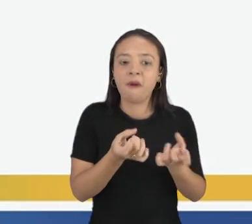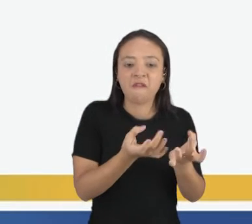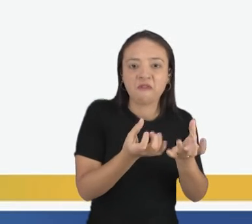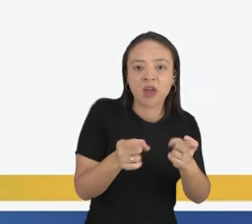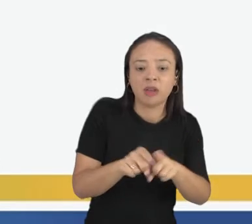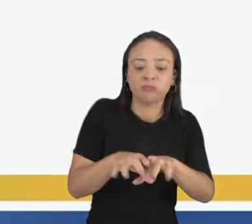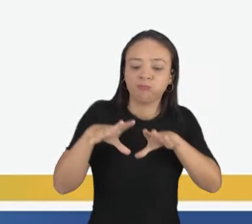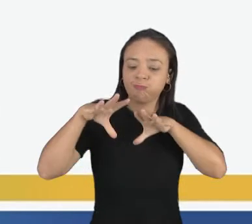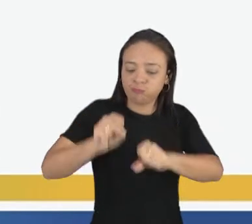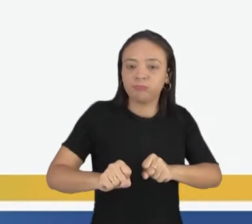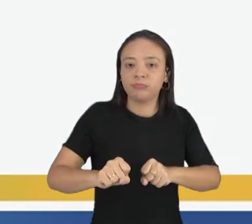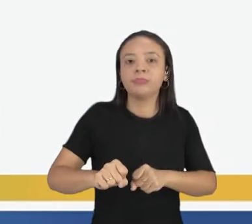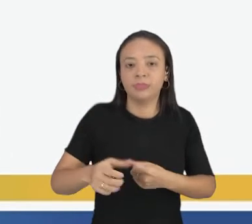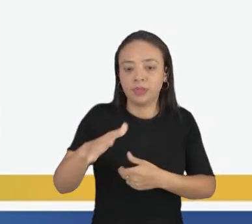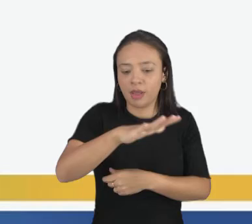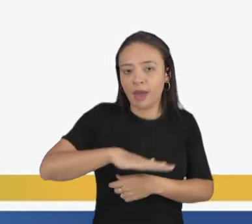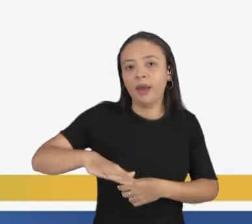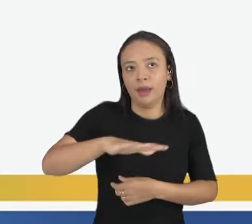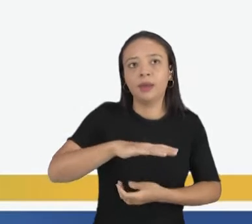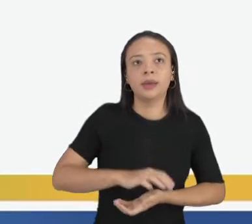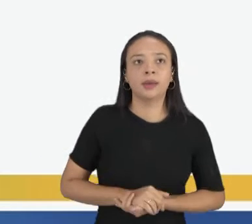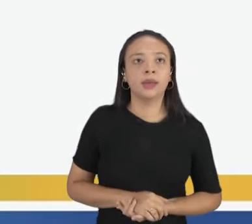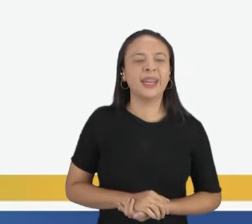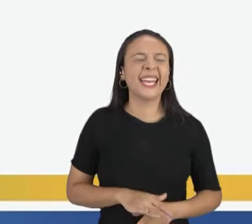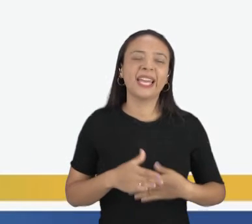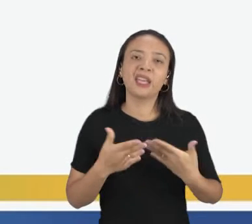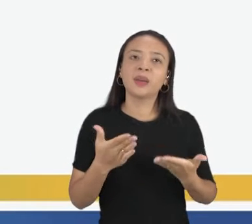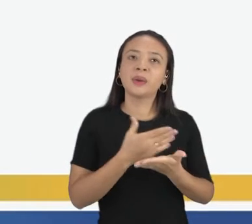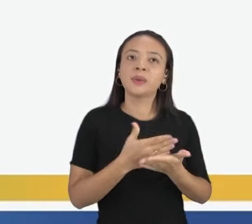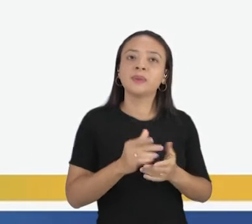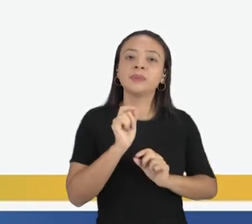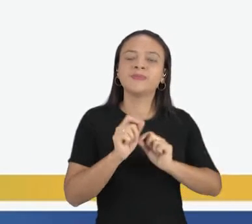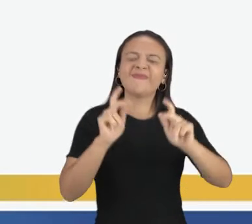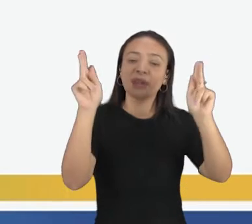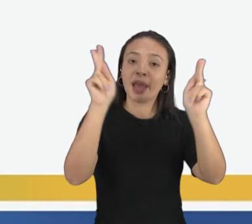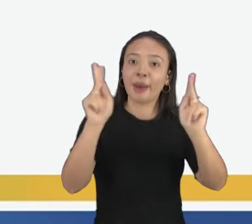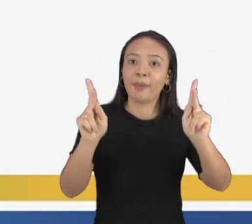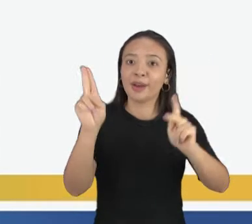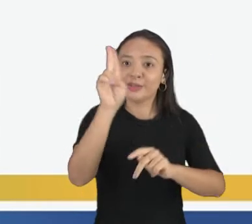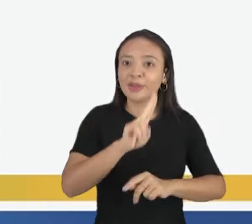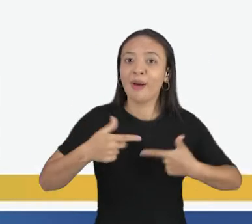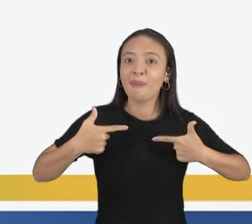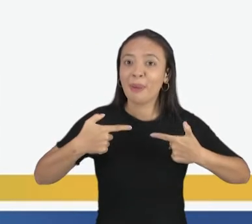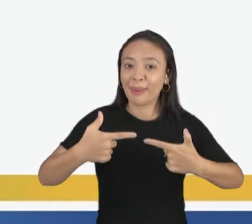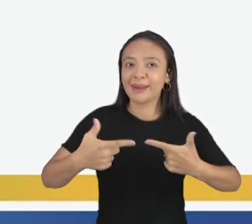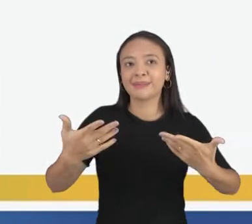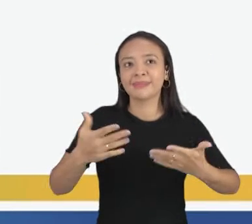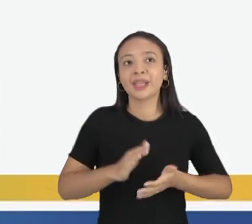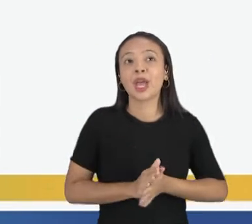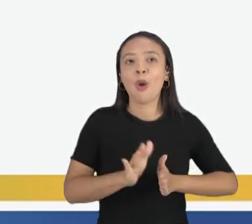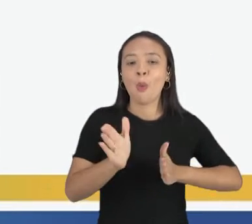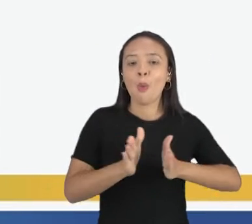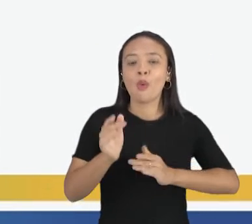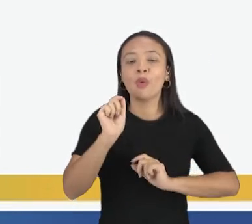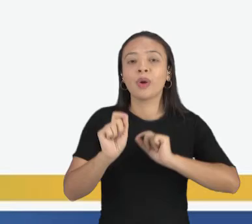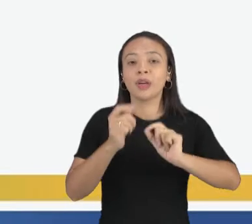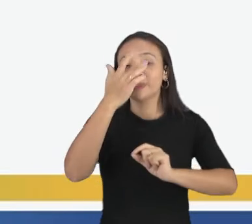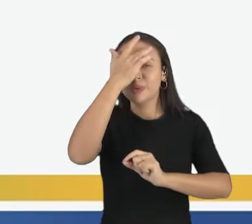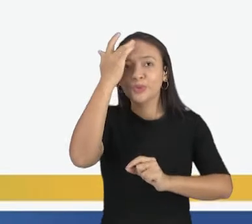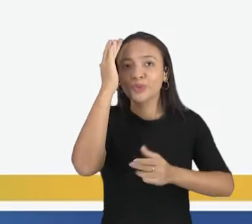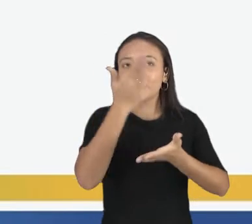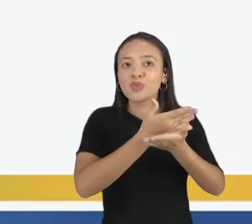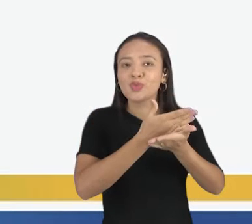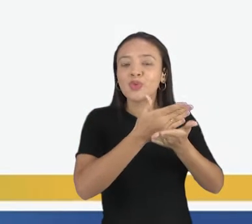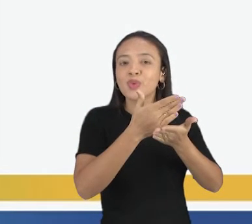esses espaços aí. E aí a gente tem o início então do que se chama de paz armada, né, que é o período onde as pessoas elas